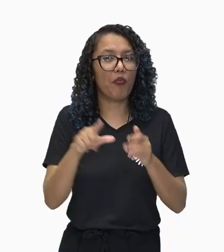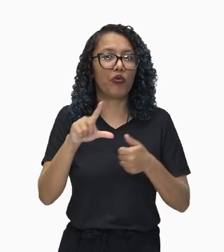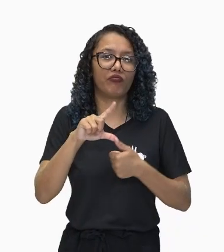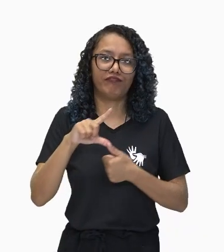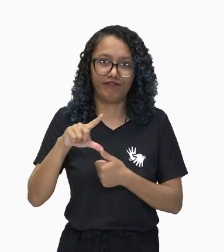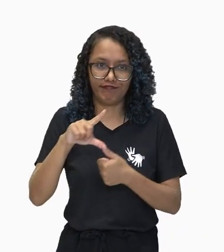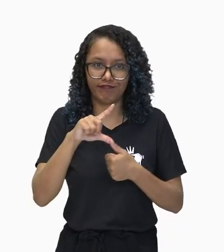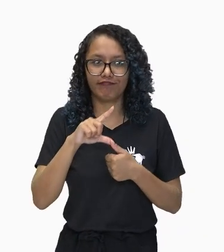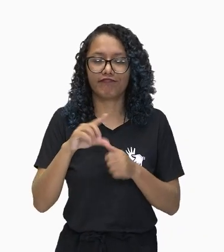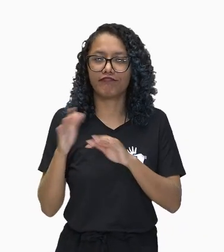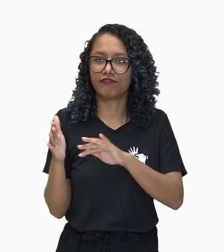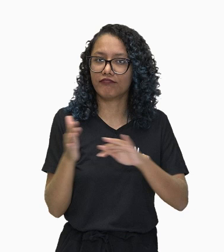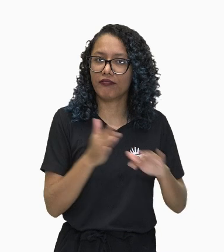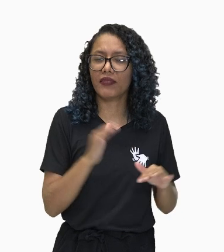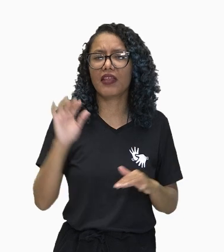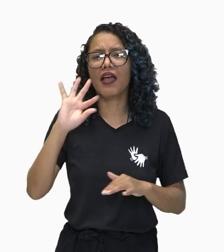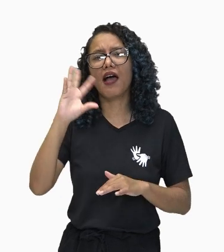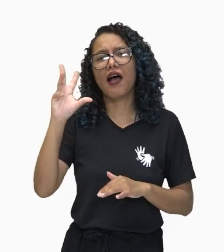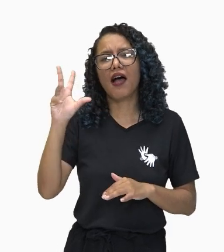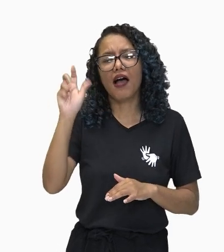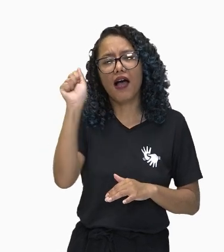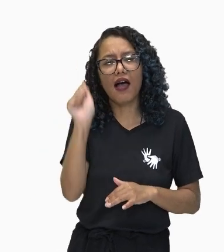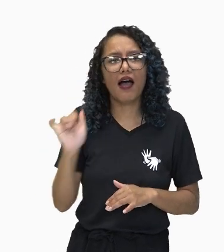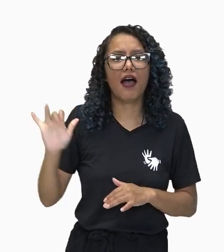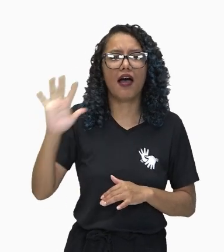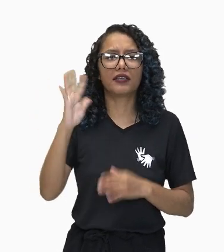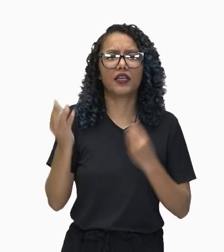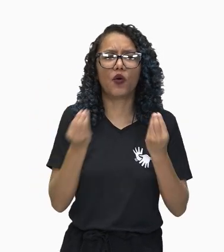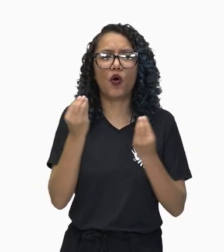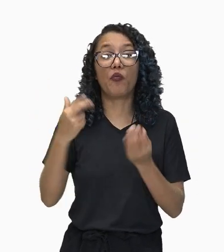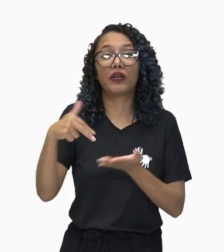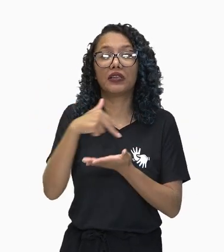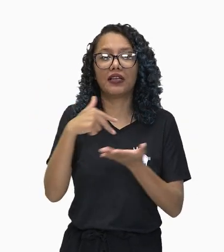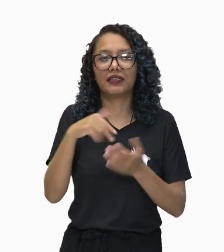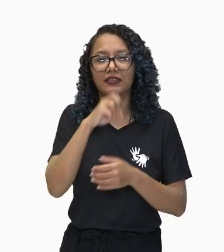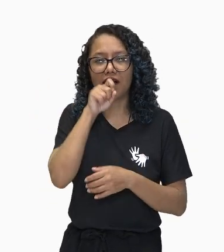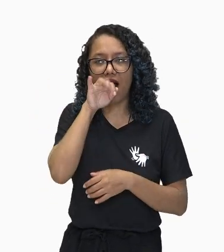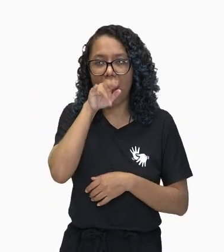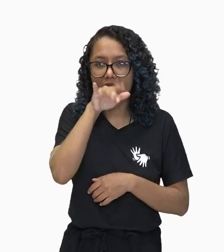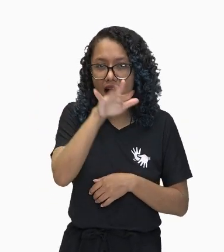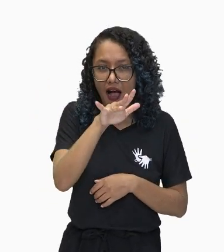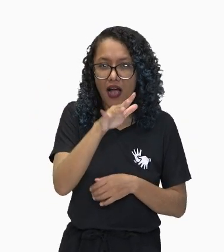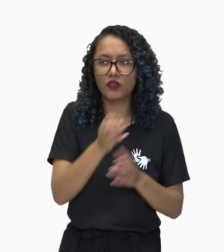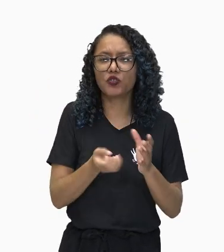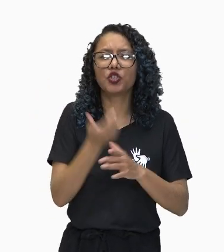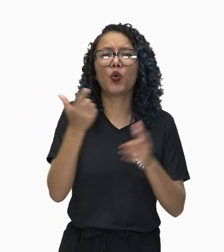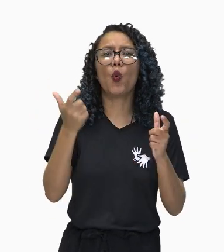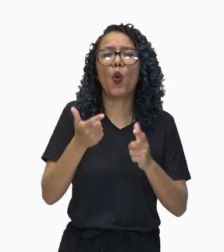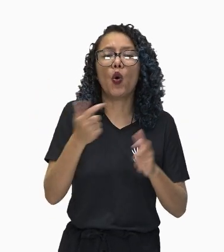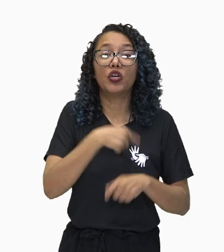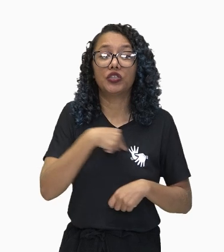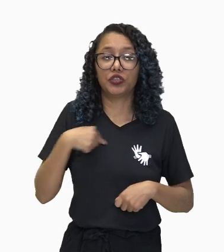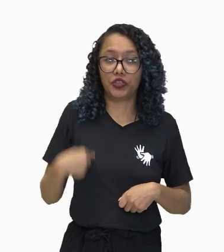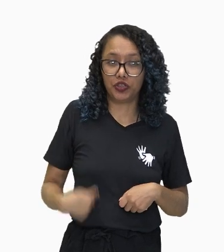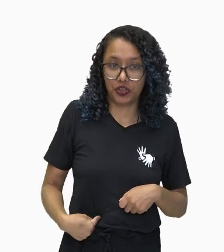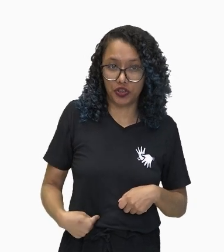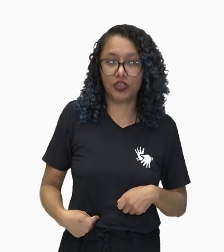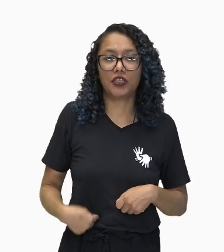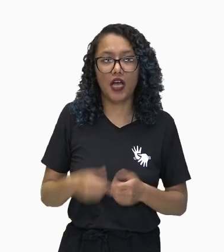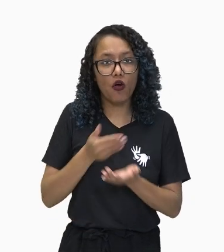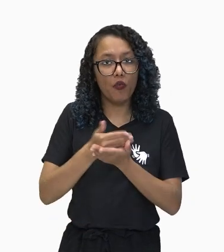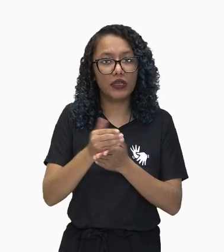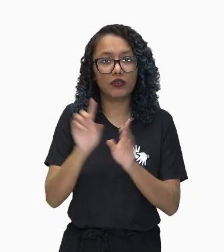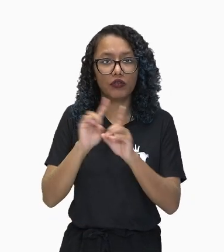só, a dança do dragão originou-se na China por volta da dinastia Han, que ela aconteceu entre